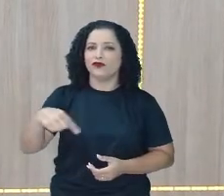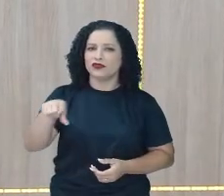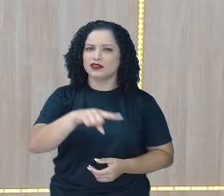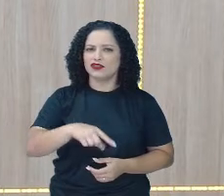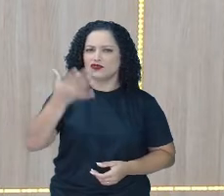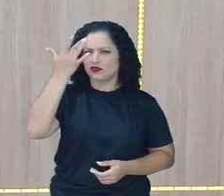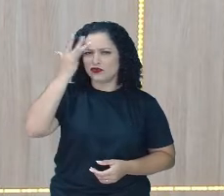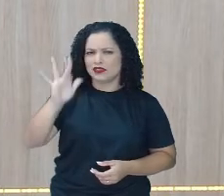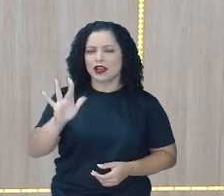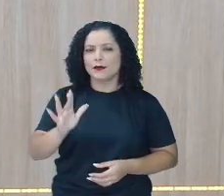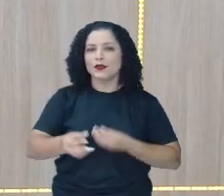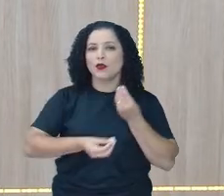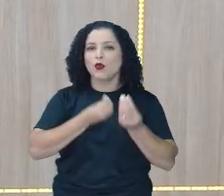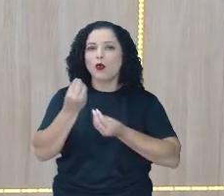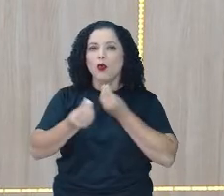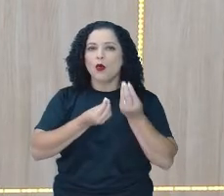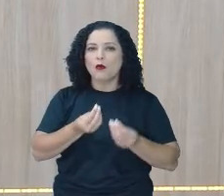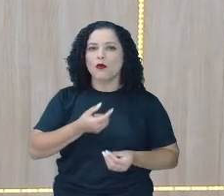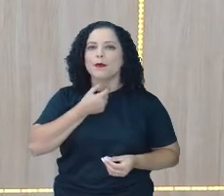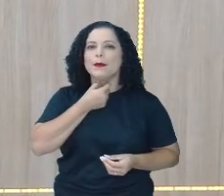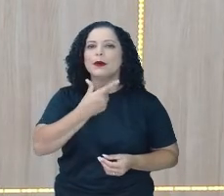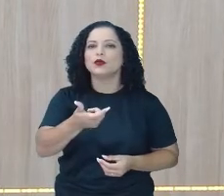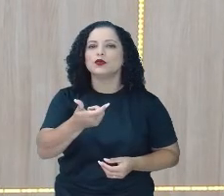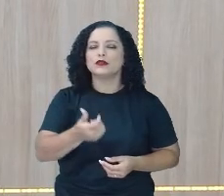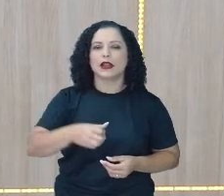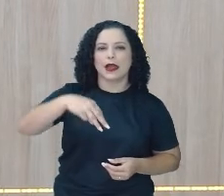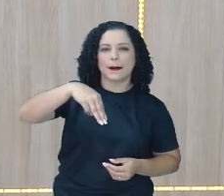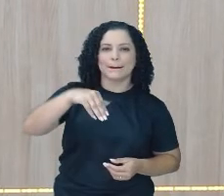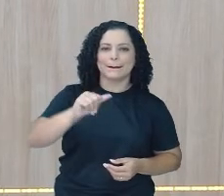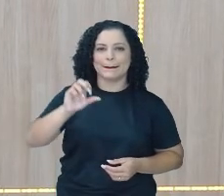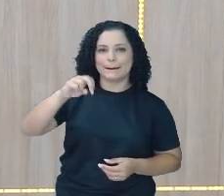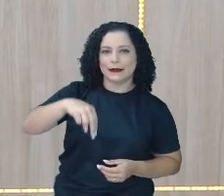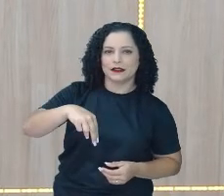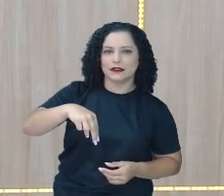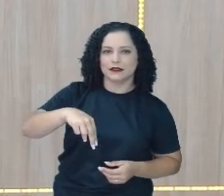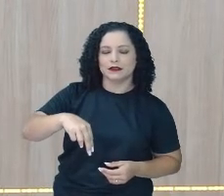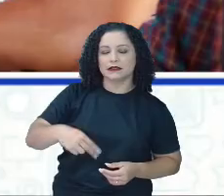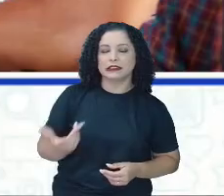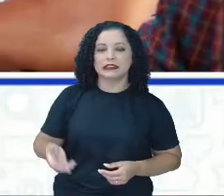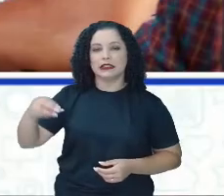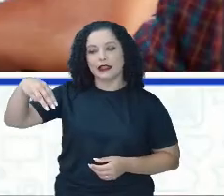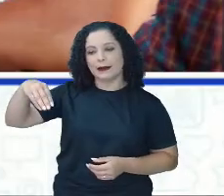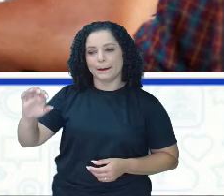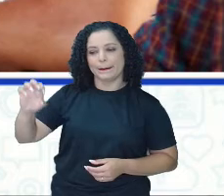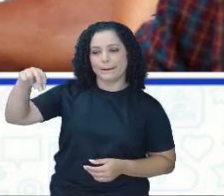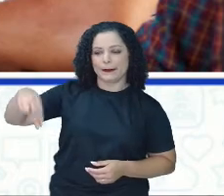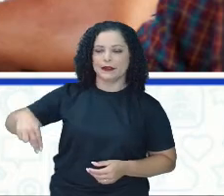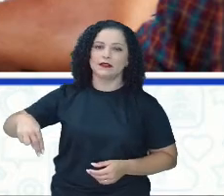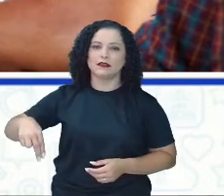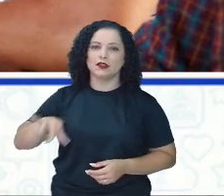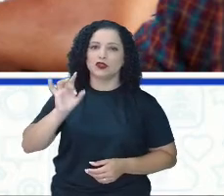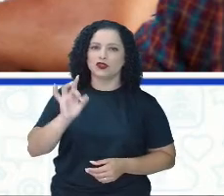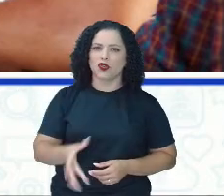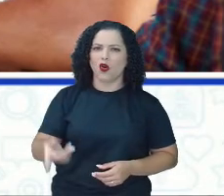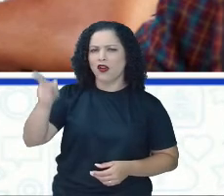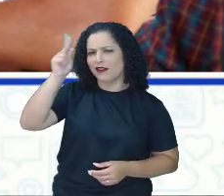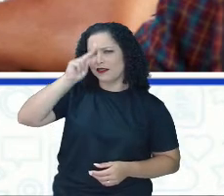pronúncia de man e man, no caso singular man, plural man, só é lembrar dos filmes, pô.